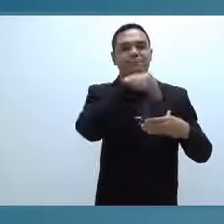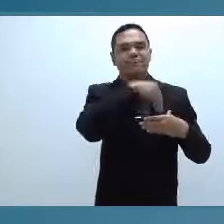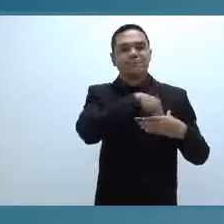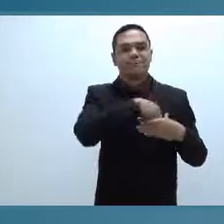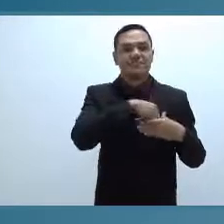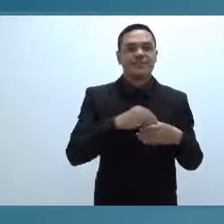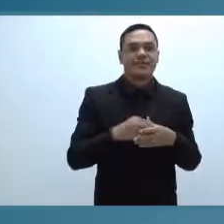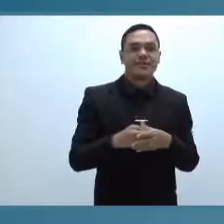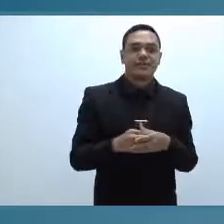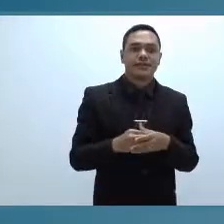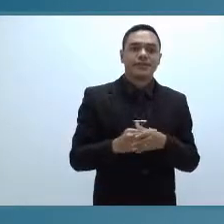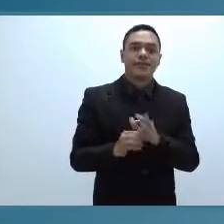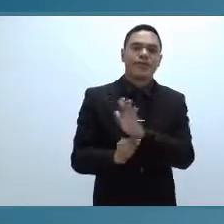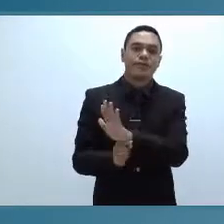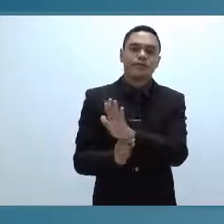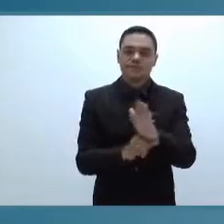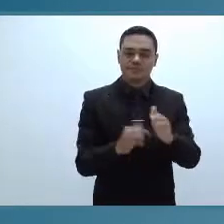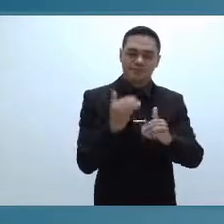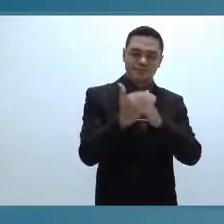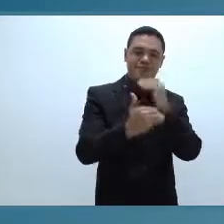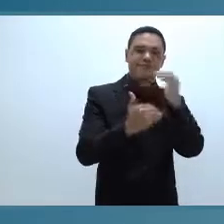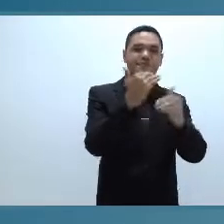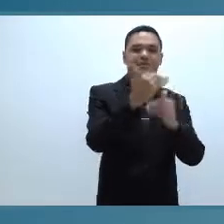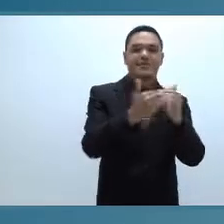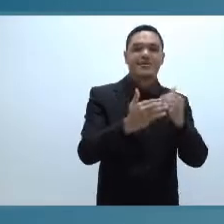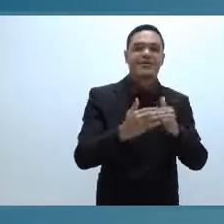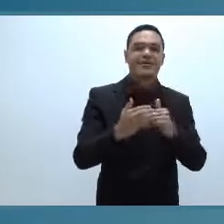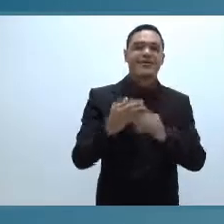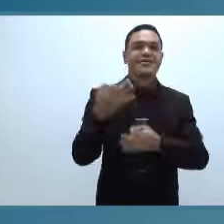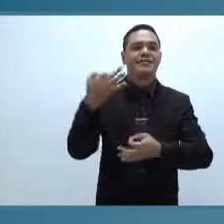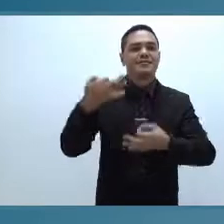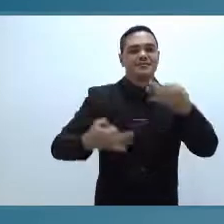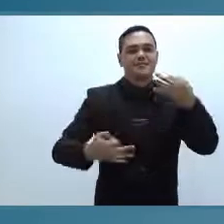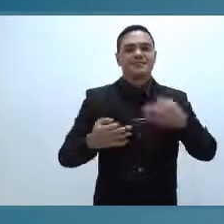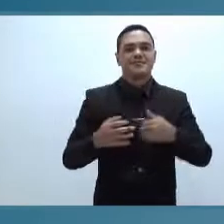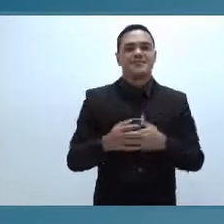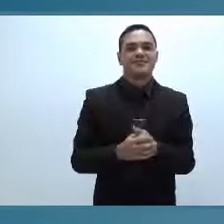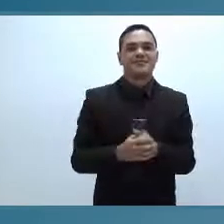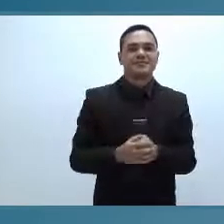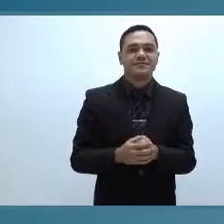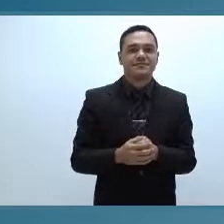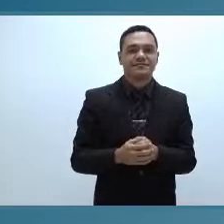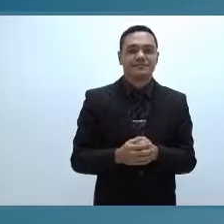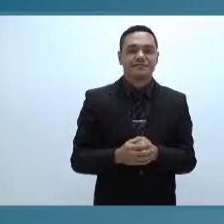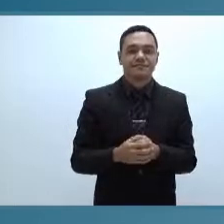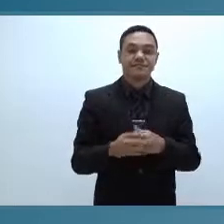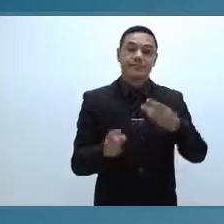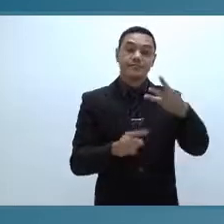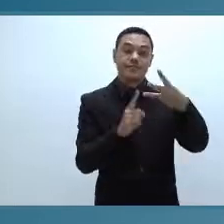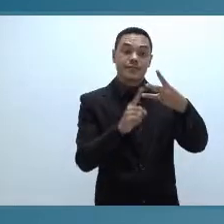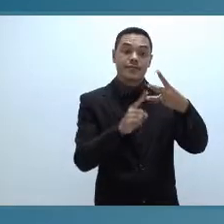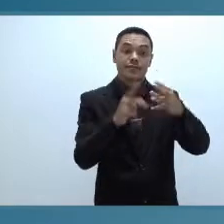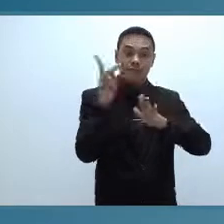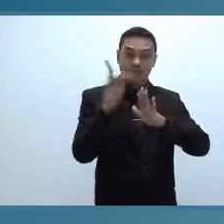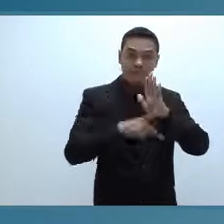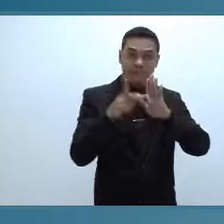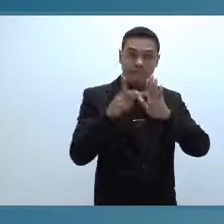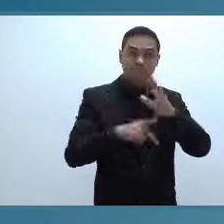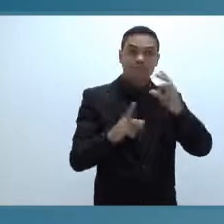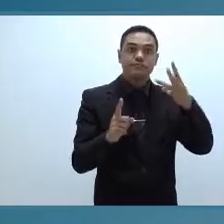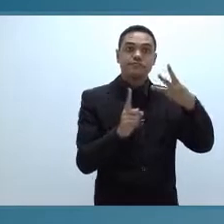de eficiência na prestação jurisdicional. Terceiro ponto é o aumento na